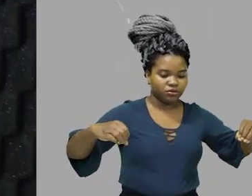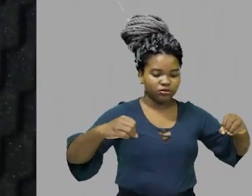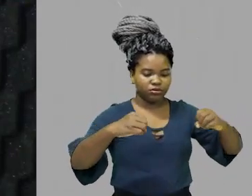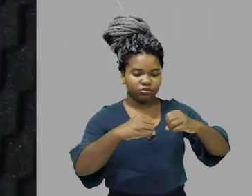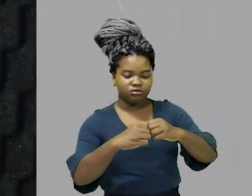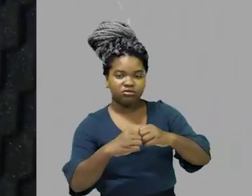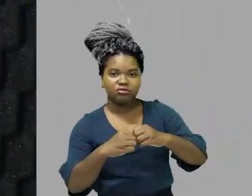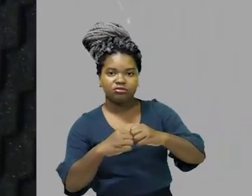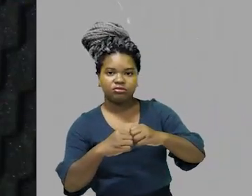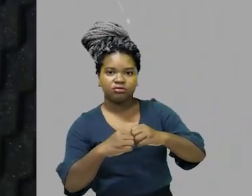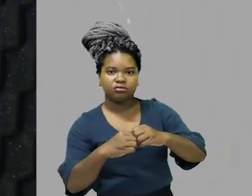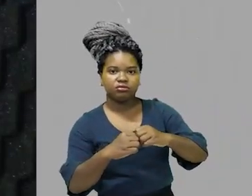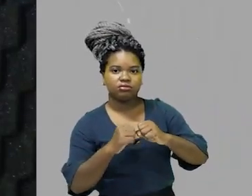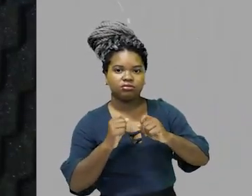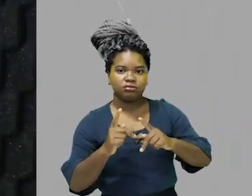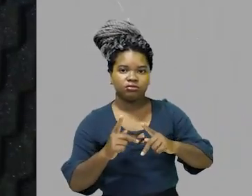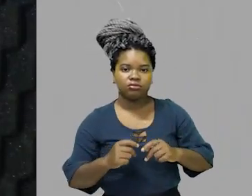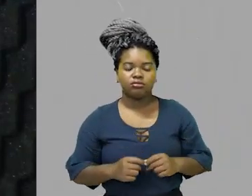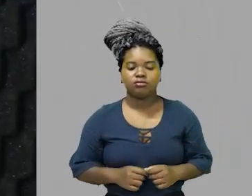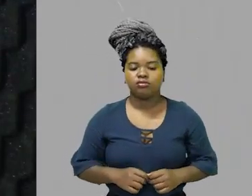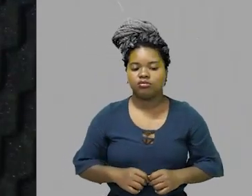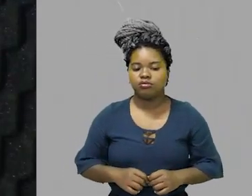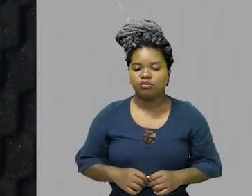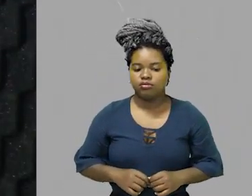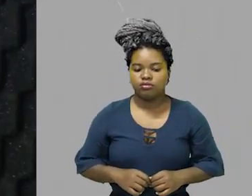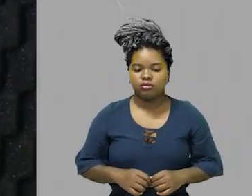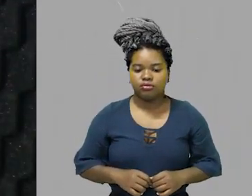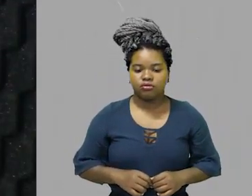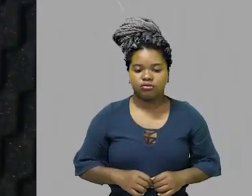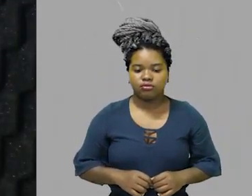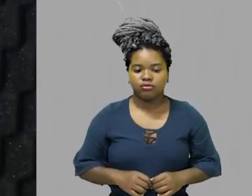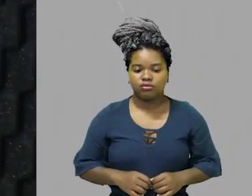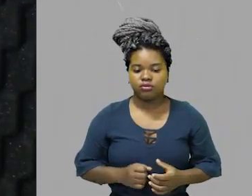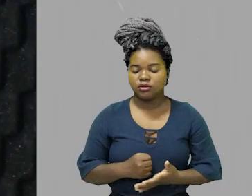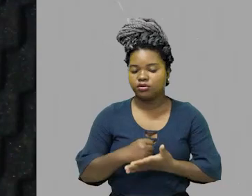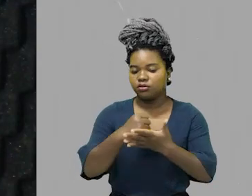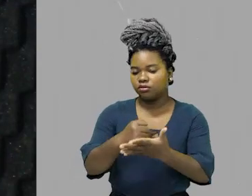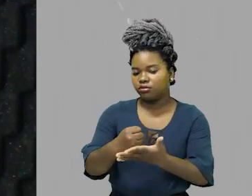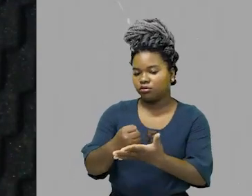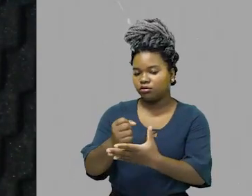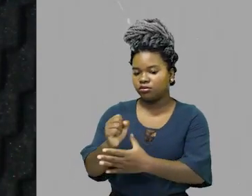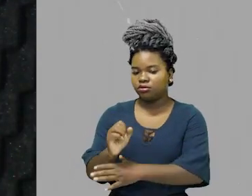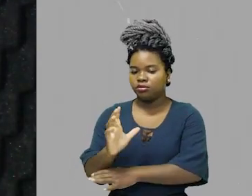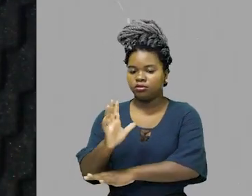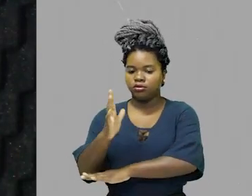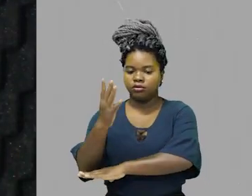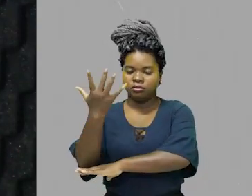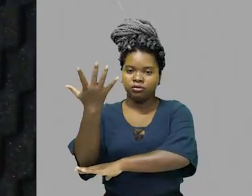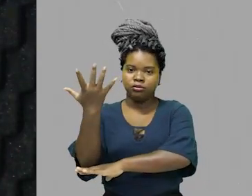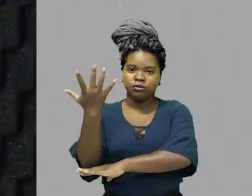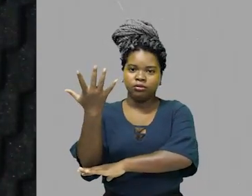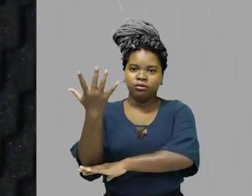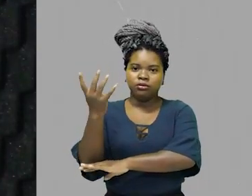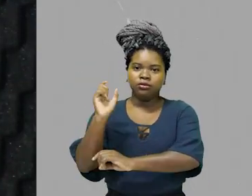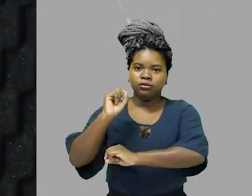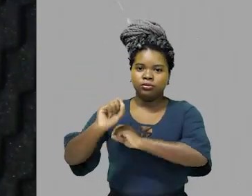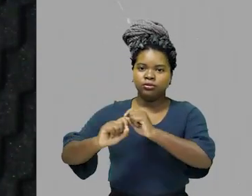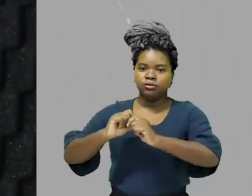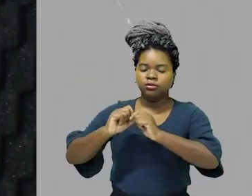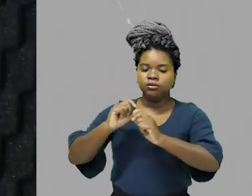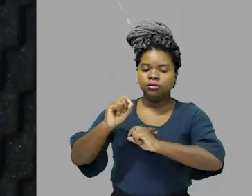de transpiração vegetal. Essa característica ajudou a planta, todas as plantas, a